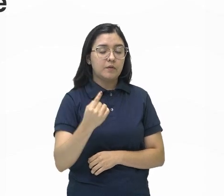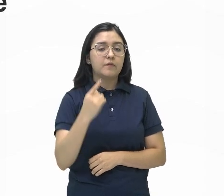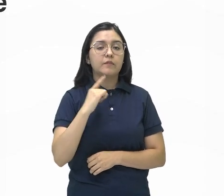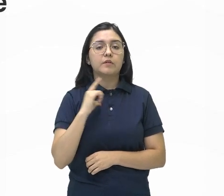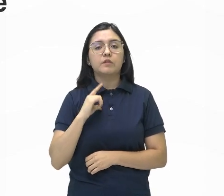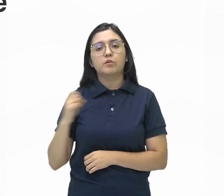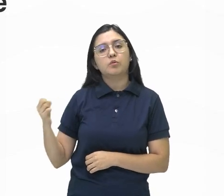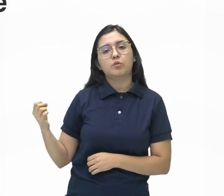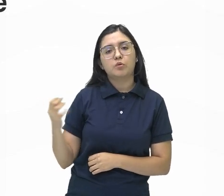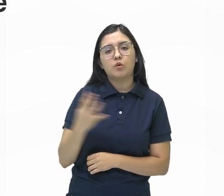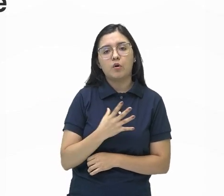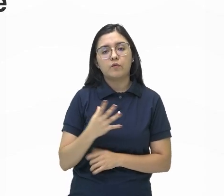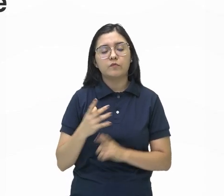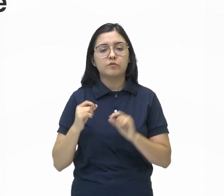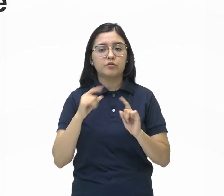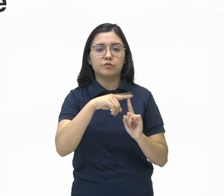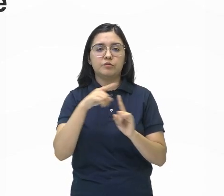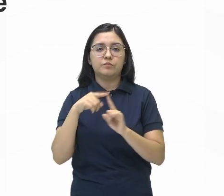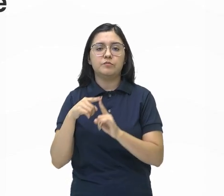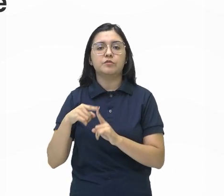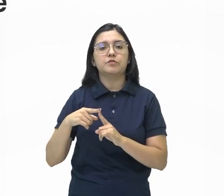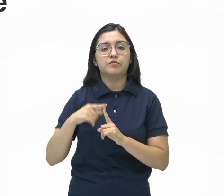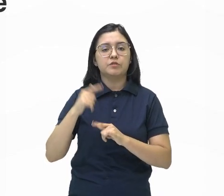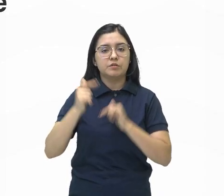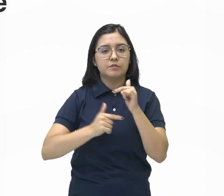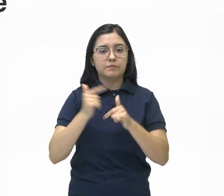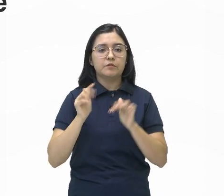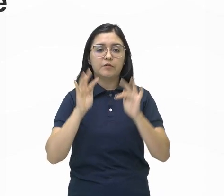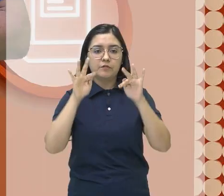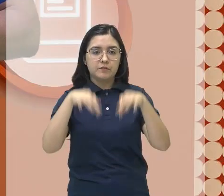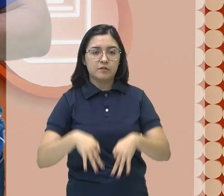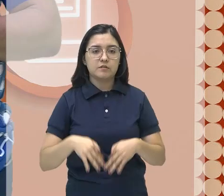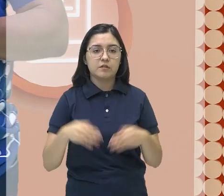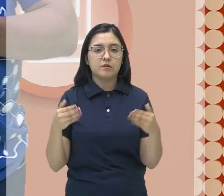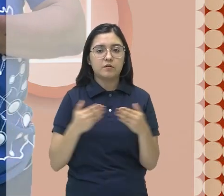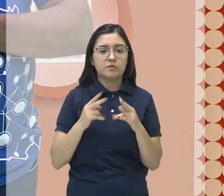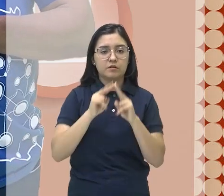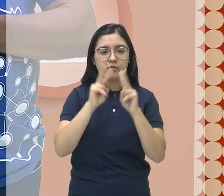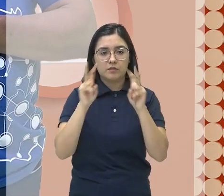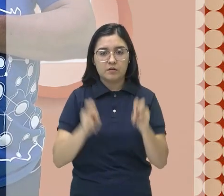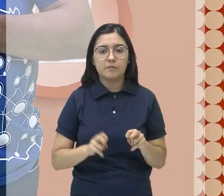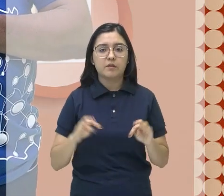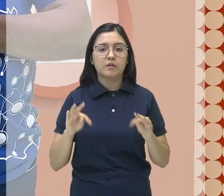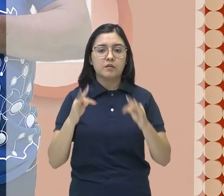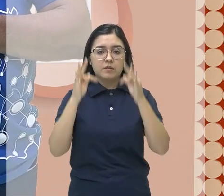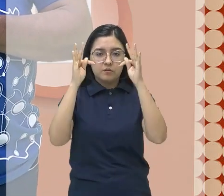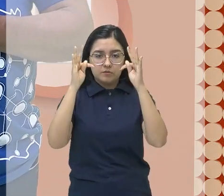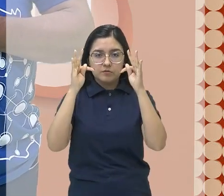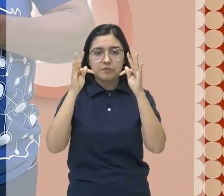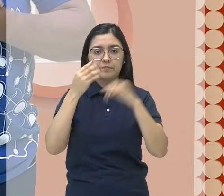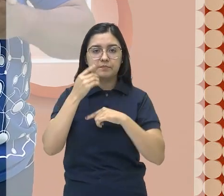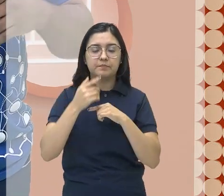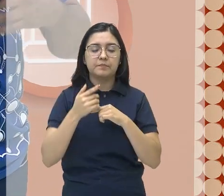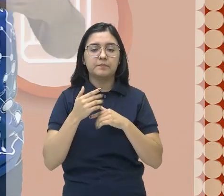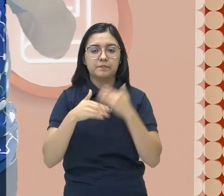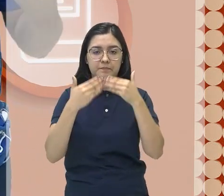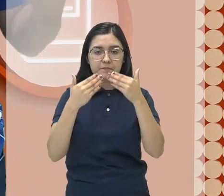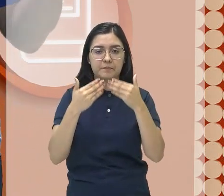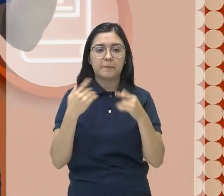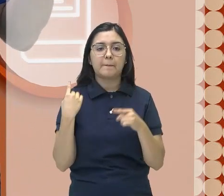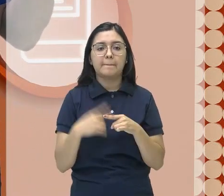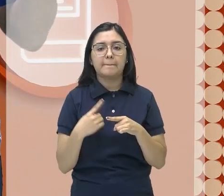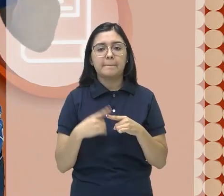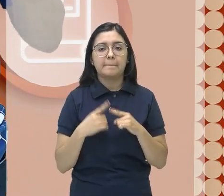novas formas de trabalho. Então vamos finalizar essa parte da tecnologia aqui, que o